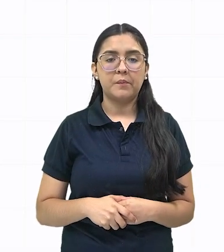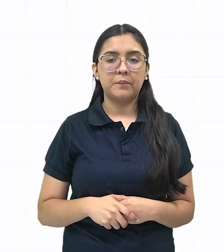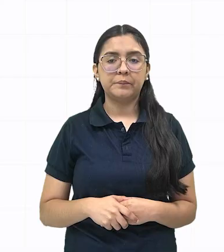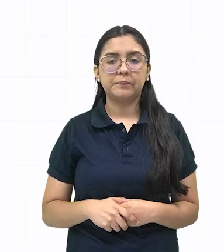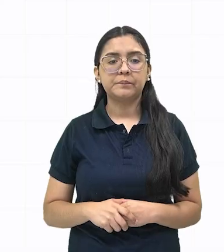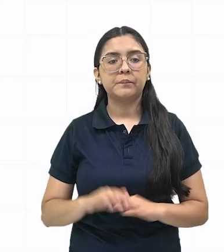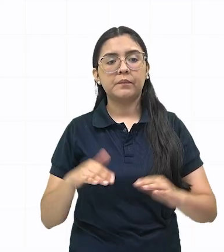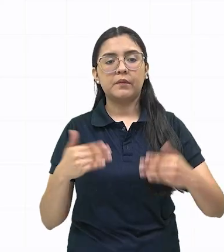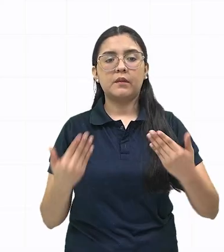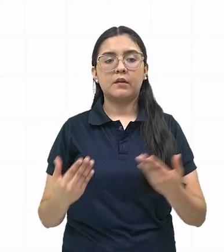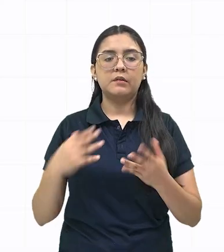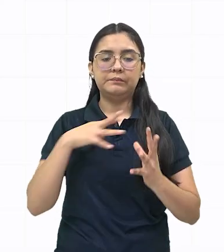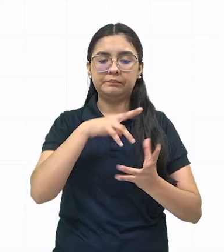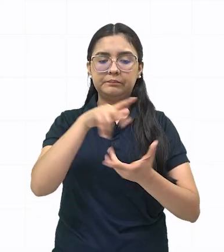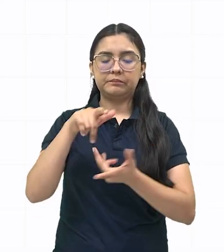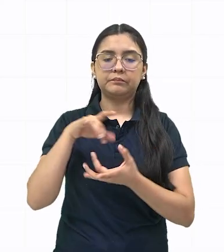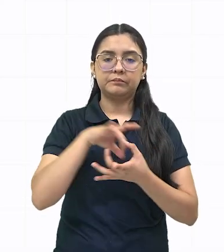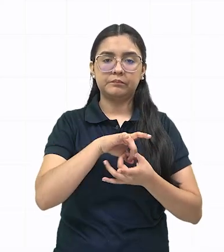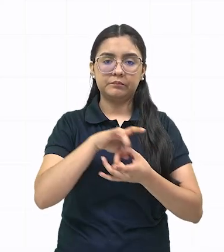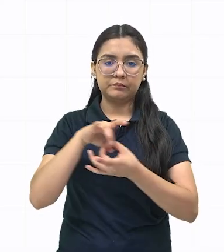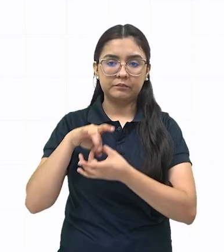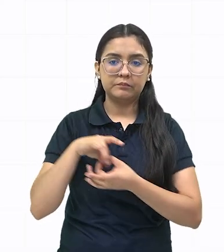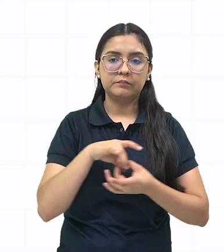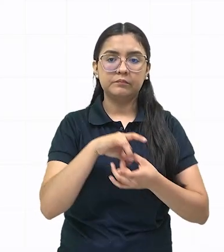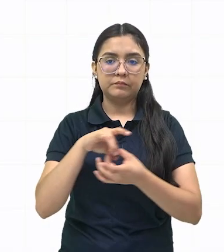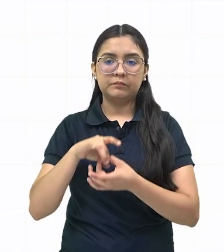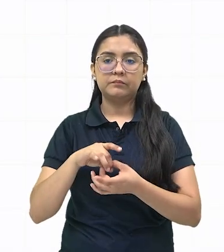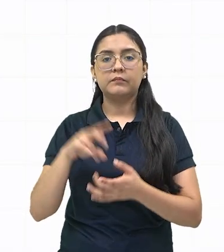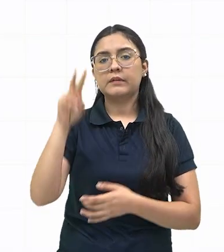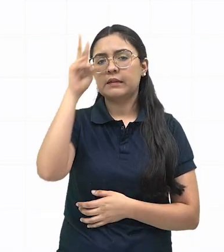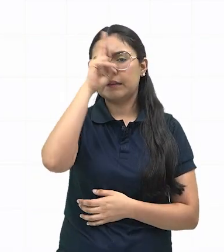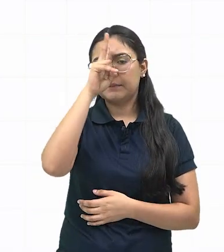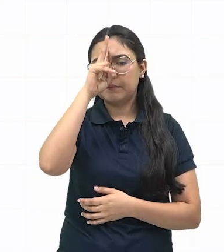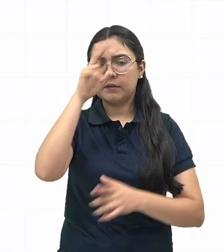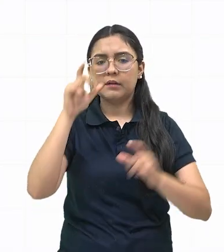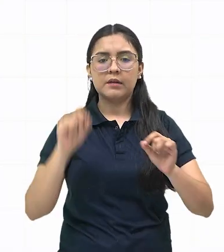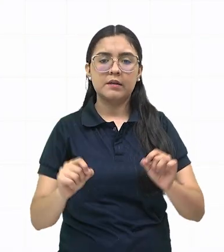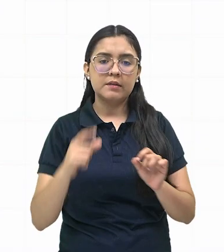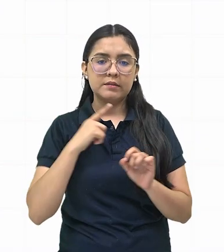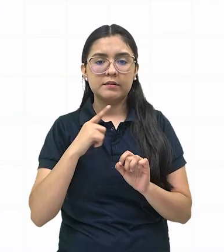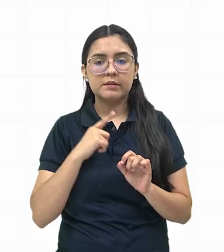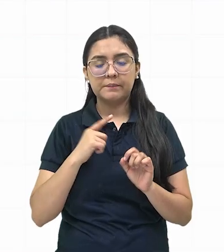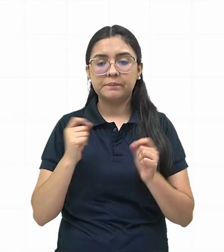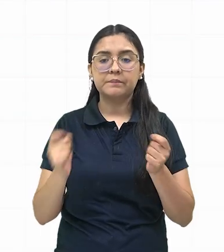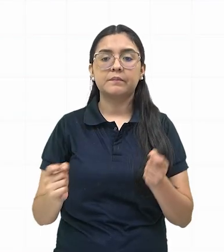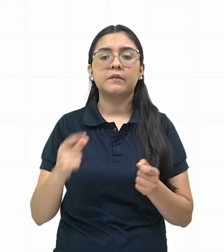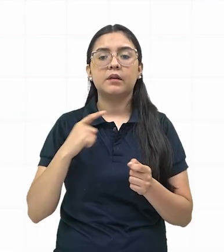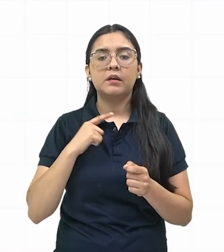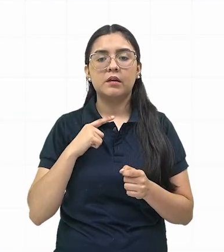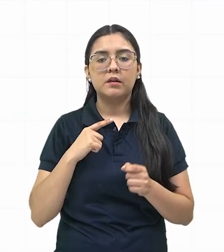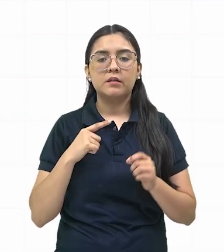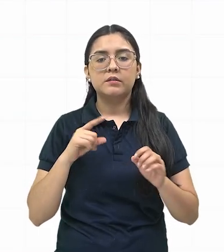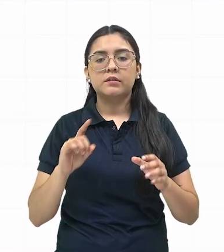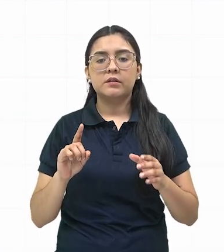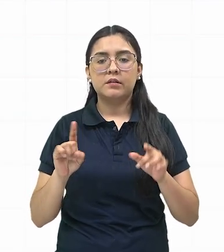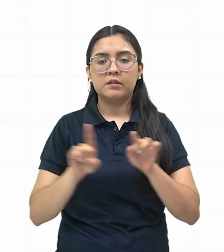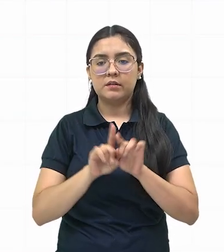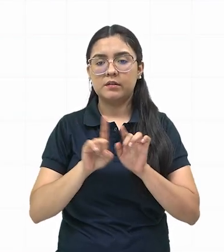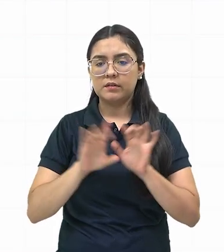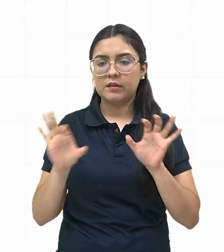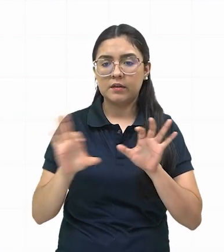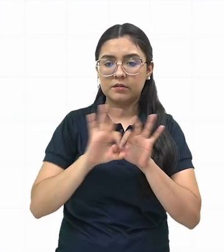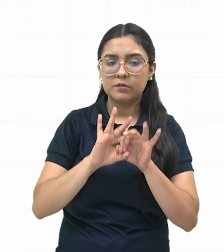Bem, a globalização é esse processo de integração, lembrando que essa integração ela entre lugares, pessoas,